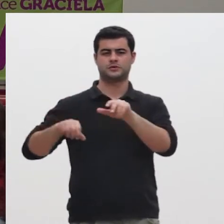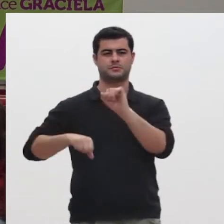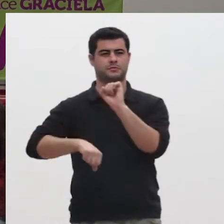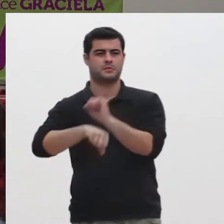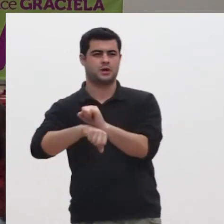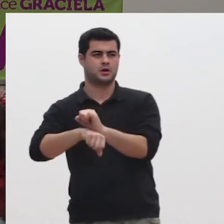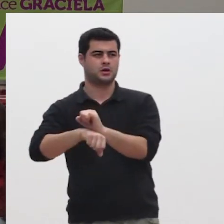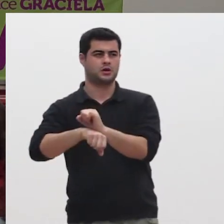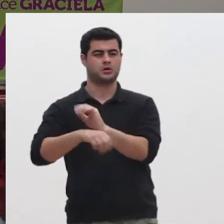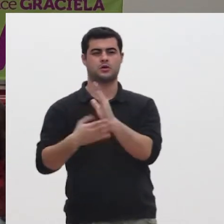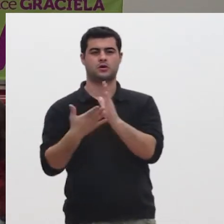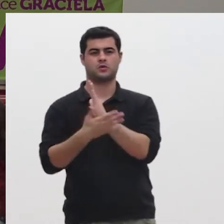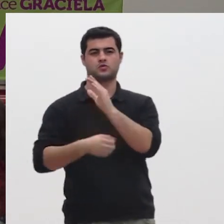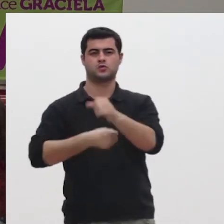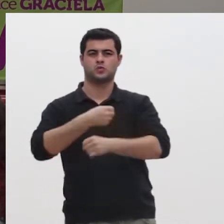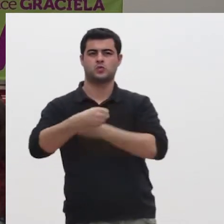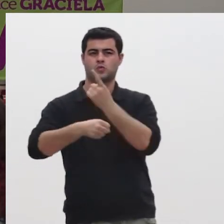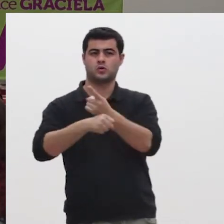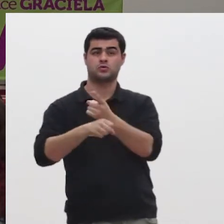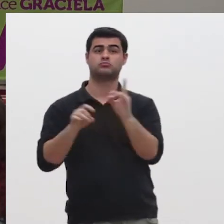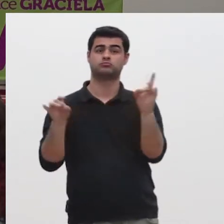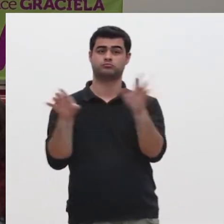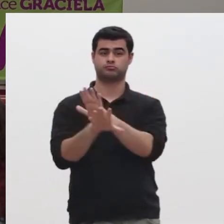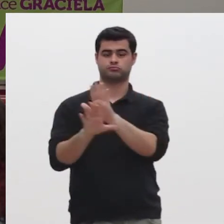né? Equipamento importado, fechado bonitinho